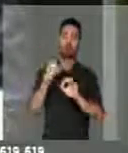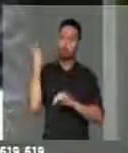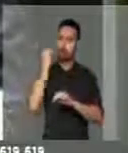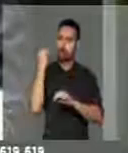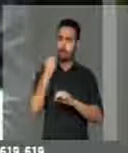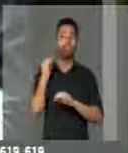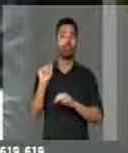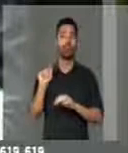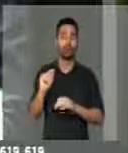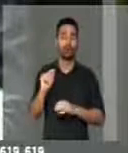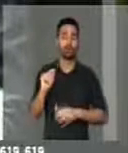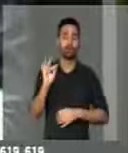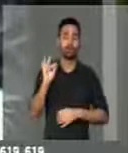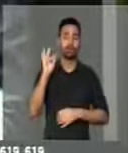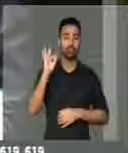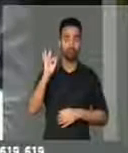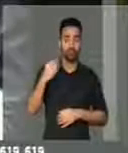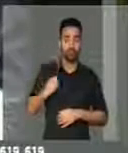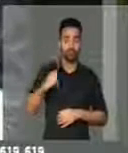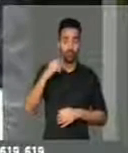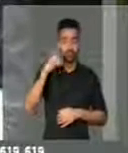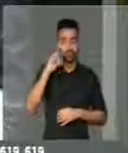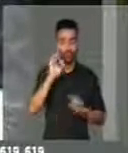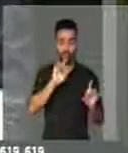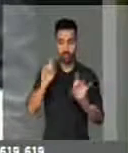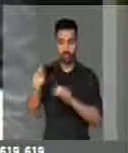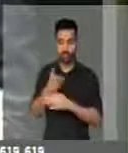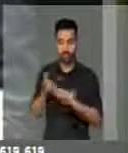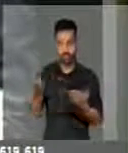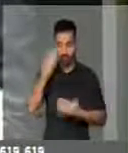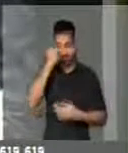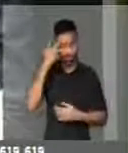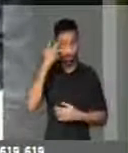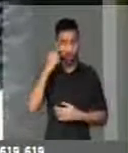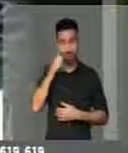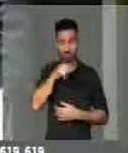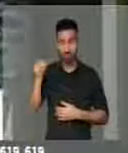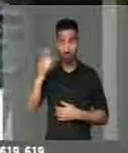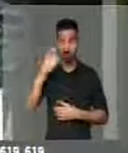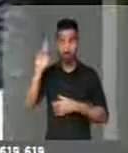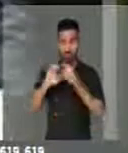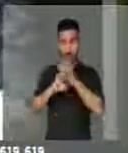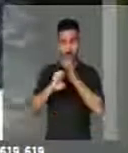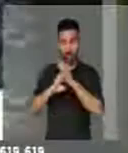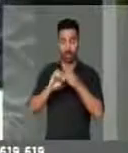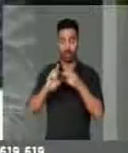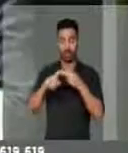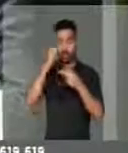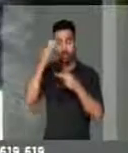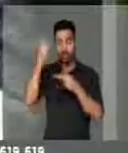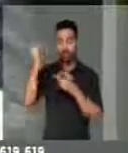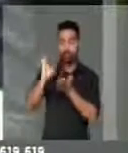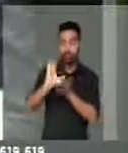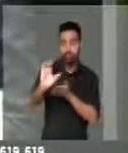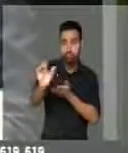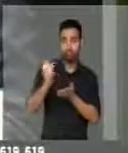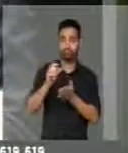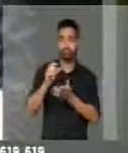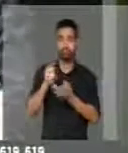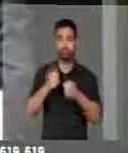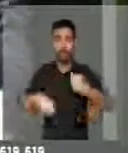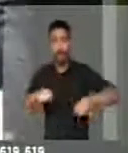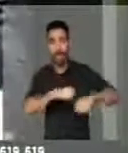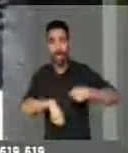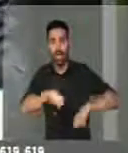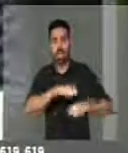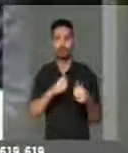para o dia a dia dos nossos empreendedores, dos nossos investidores, dos nossos comerciantes,